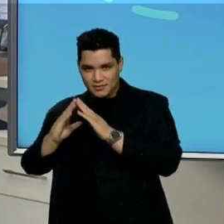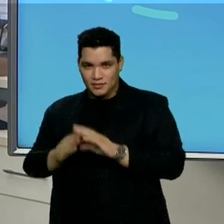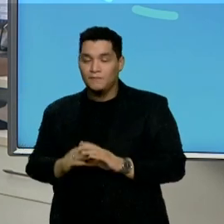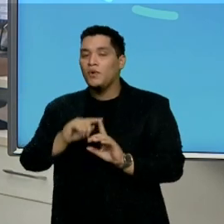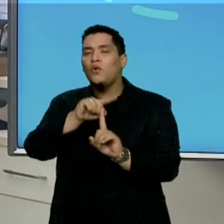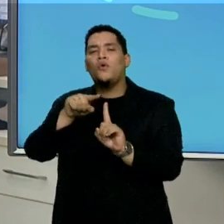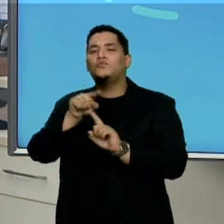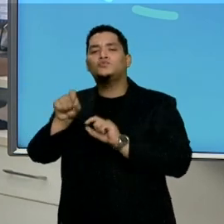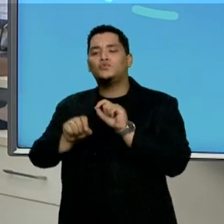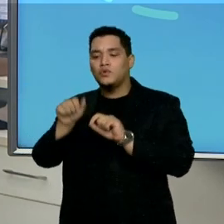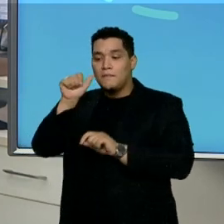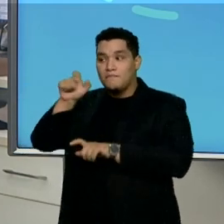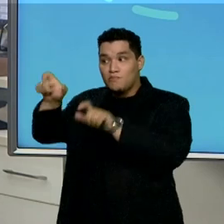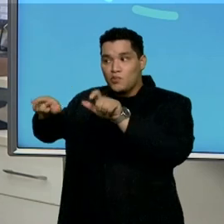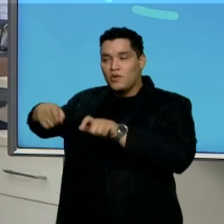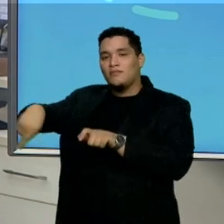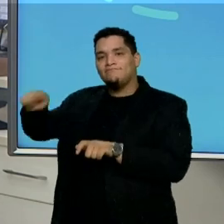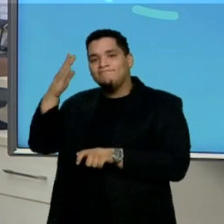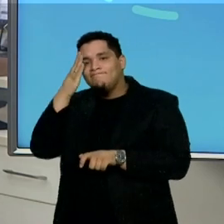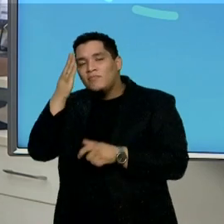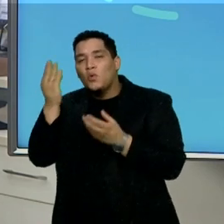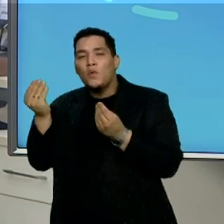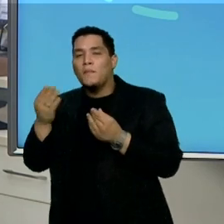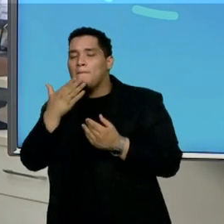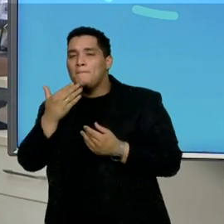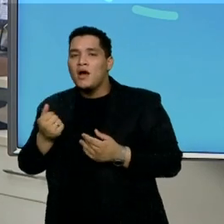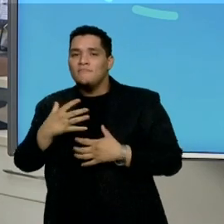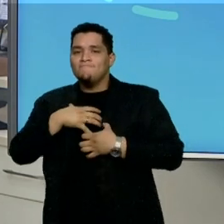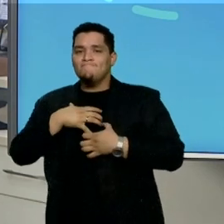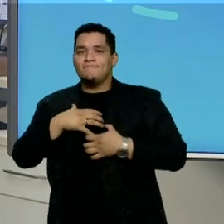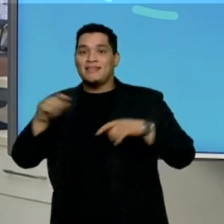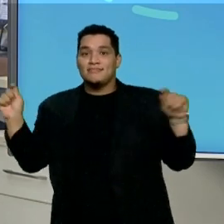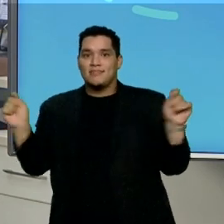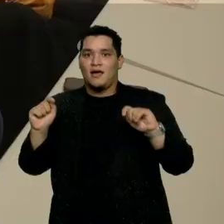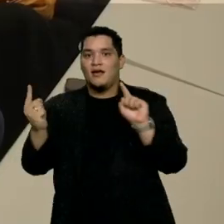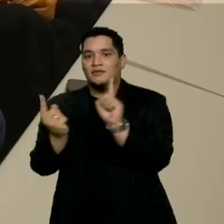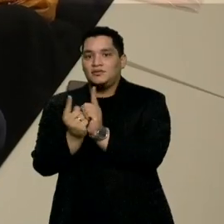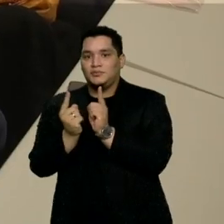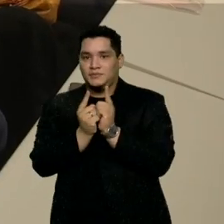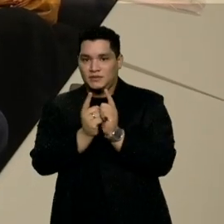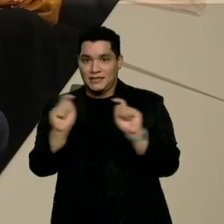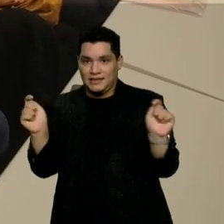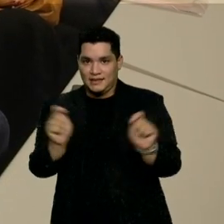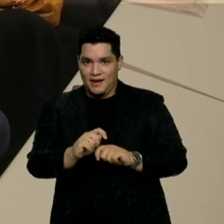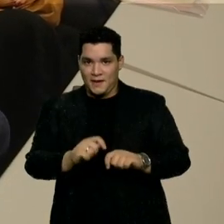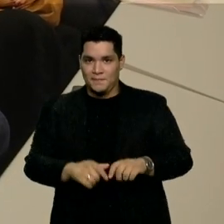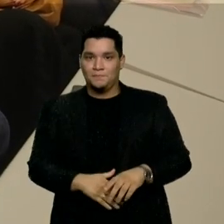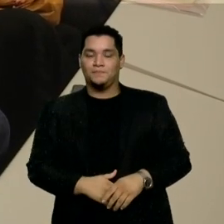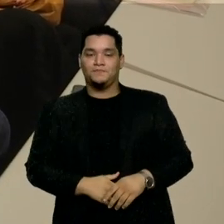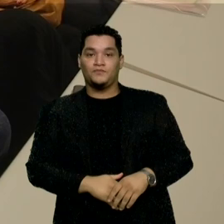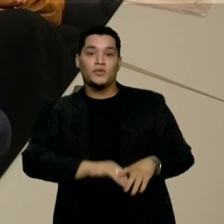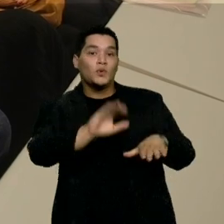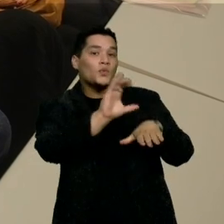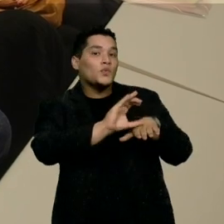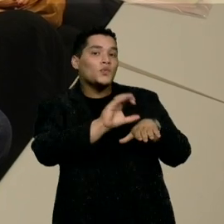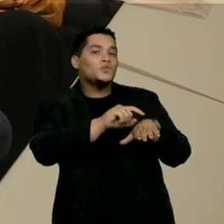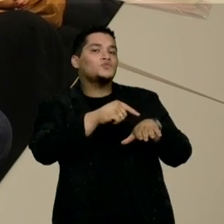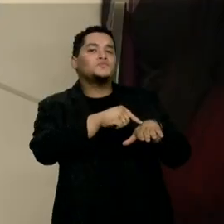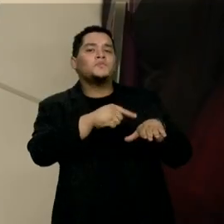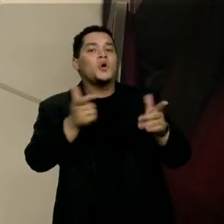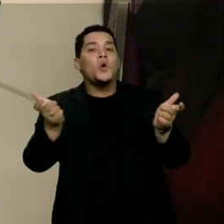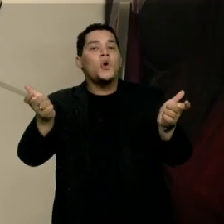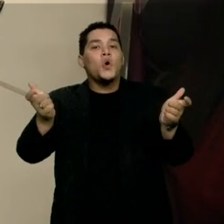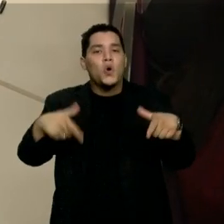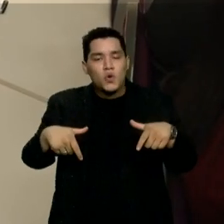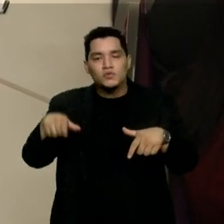que haja mais humanização no momento da recepção desses casos o curso aconteceu na casa da mulher brasileira em